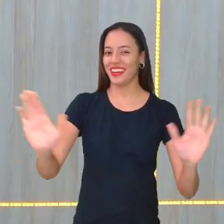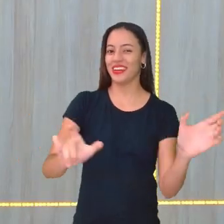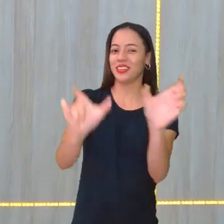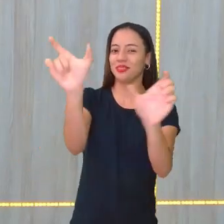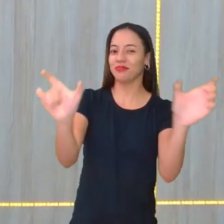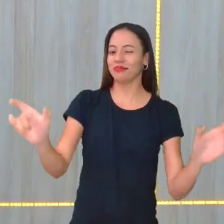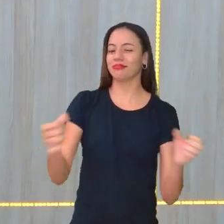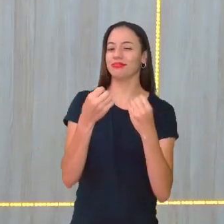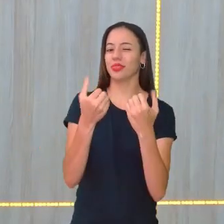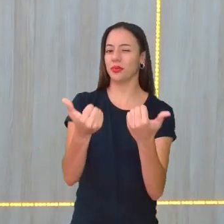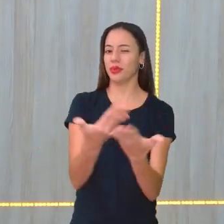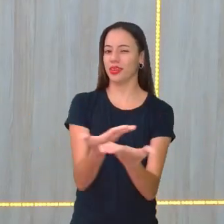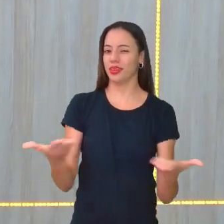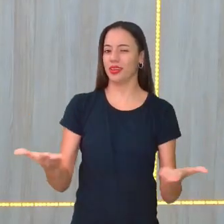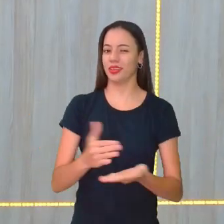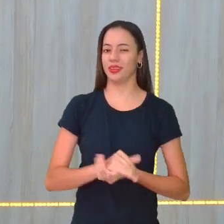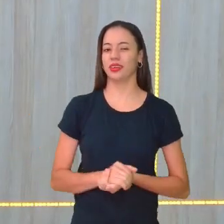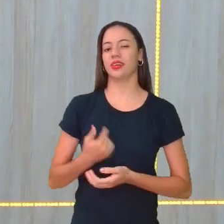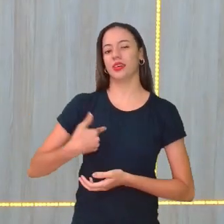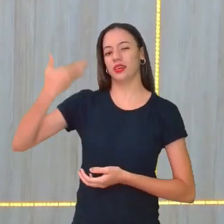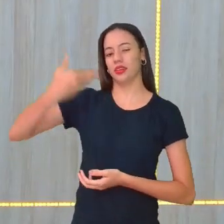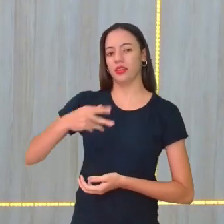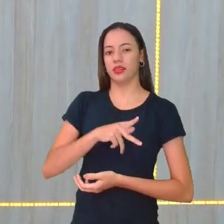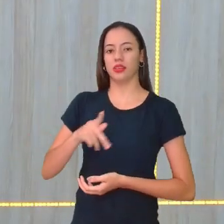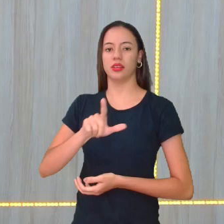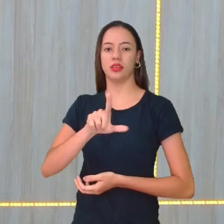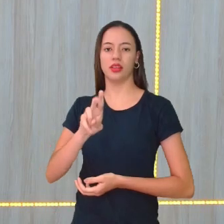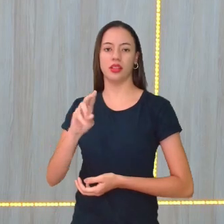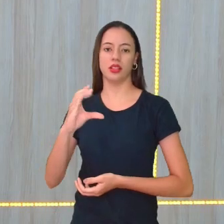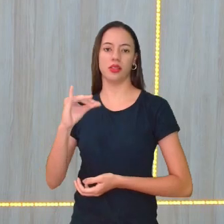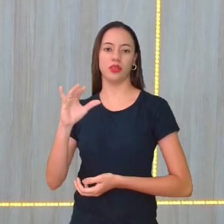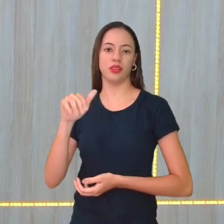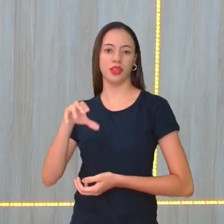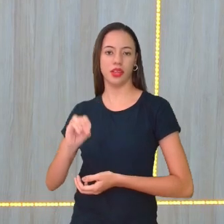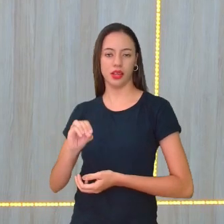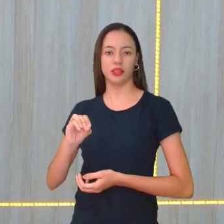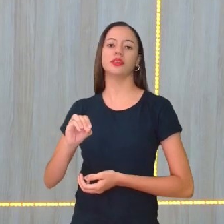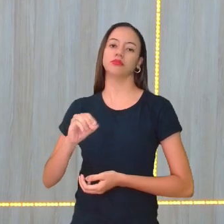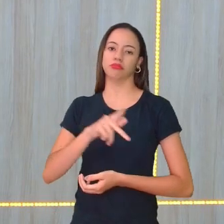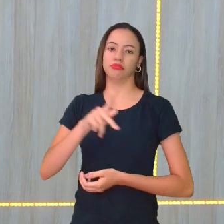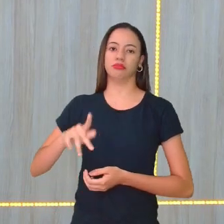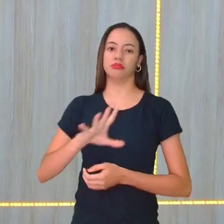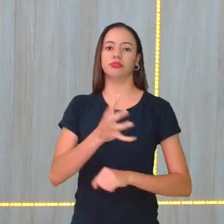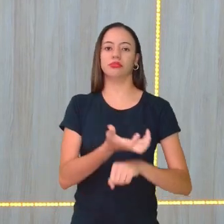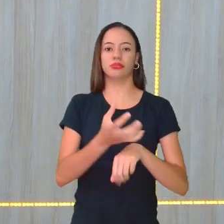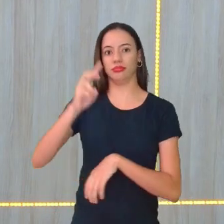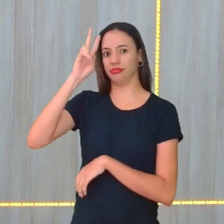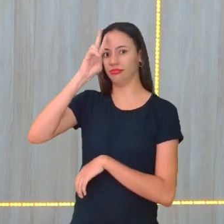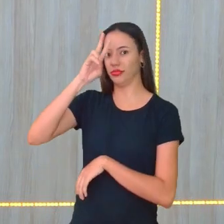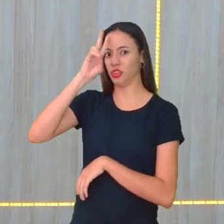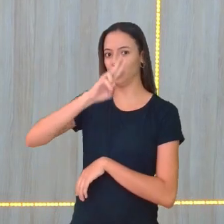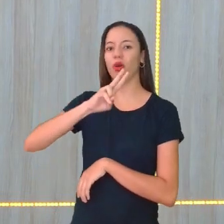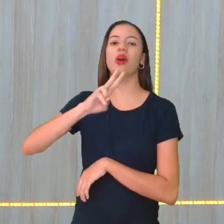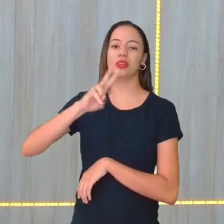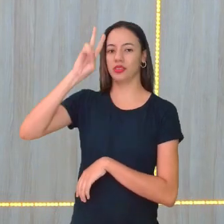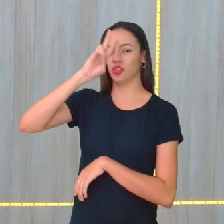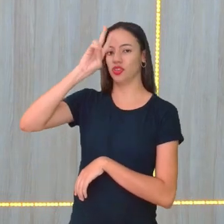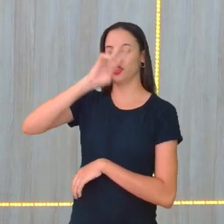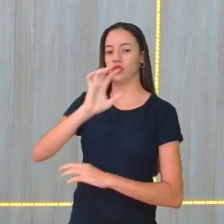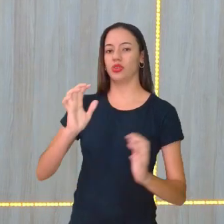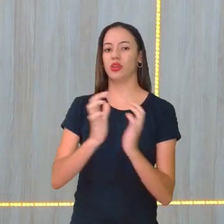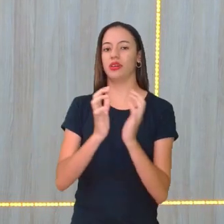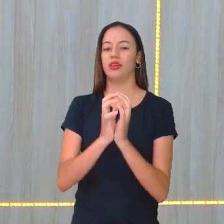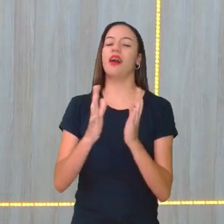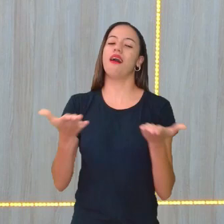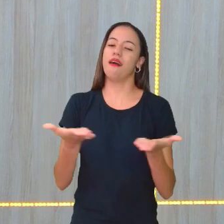Olá pessoal, tudo bom com vocês? Eu sou o professor Luciano Júnior, professor de História do Recife. Nós vamos para mais uma aula